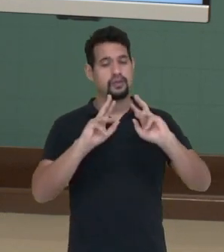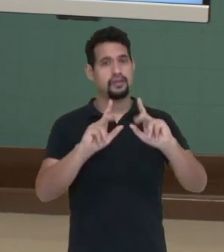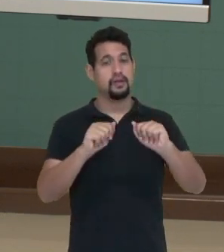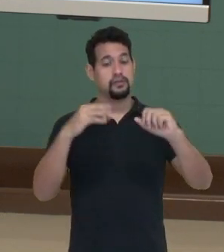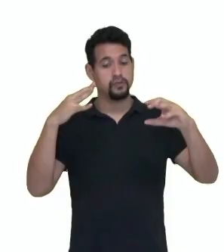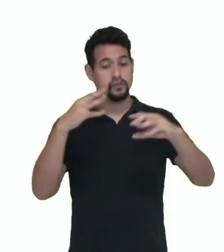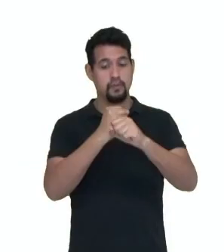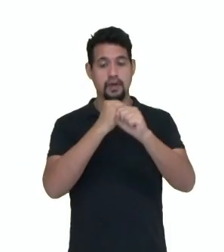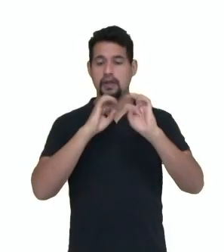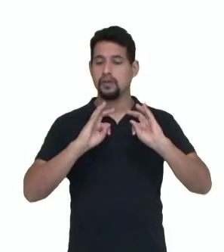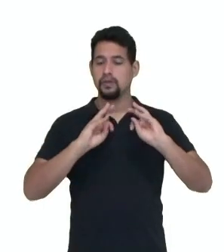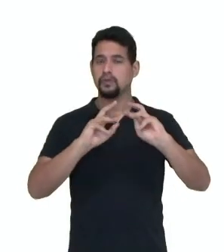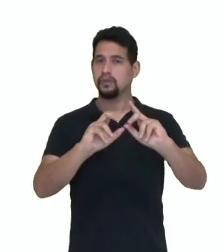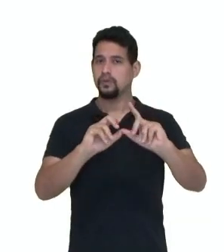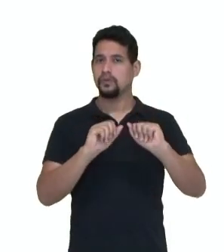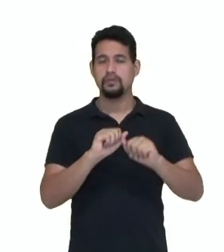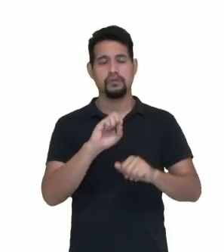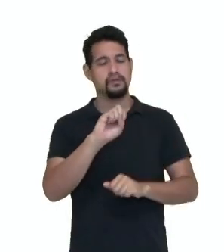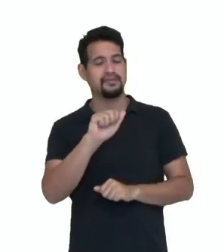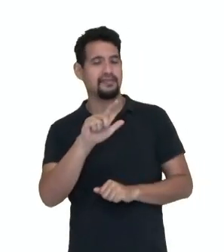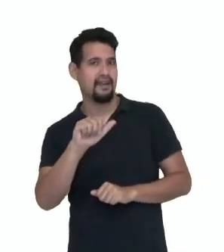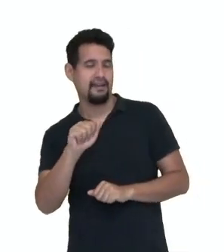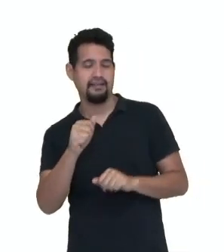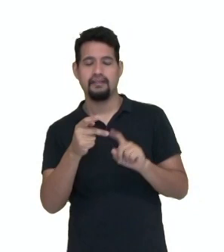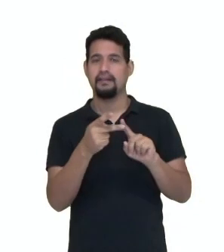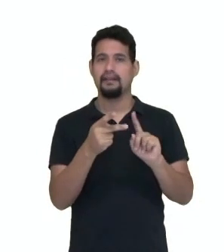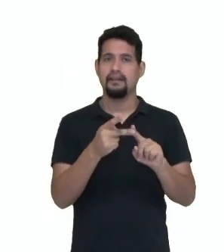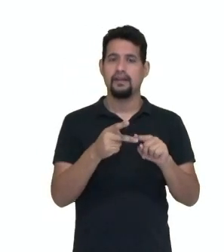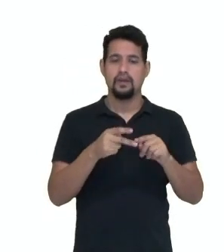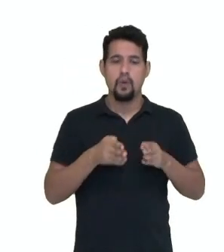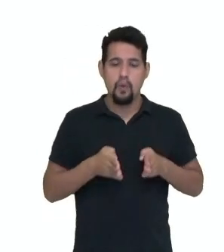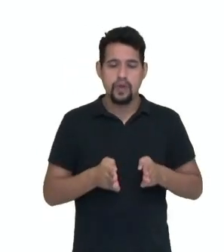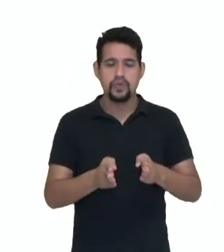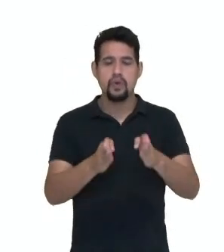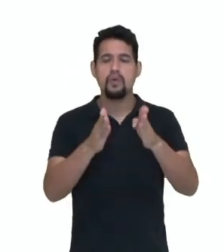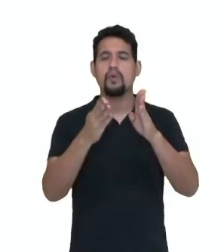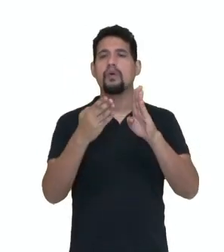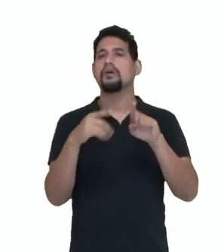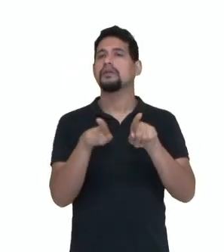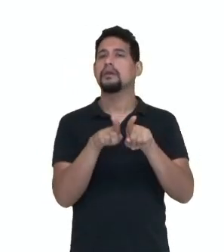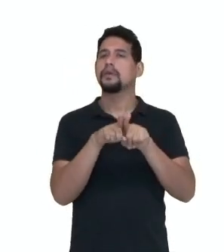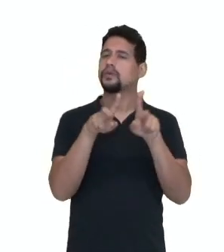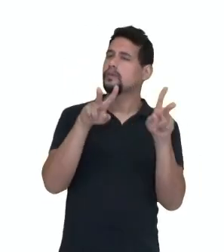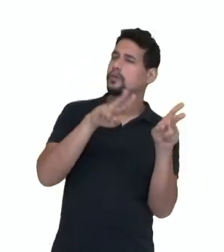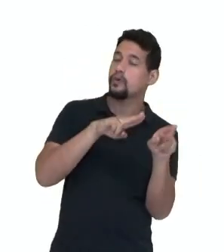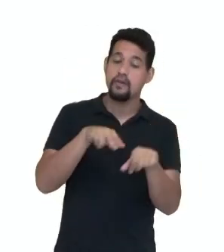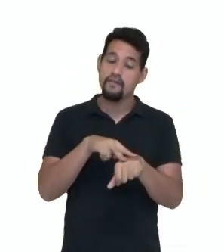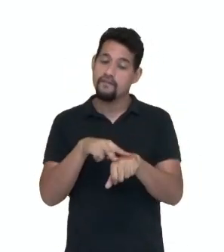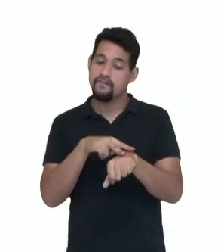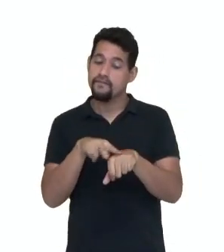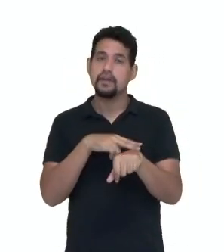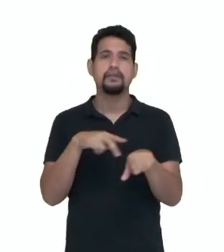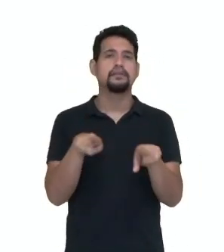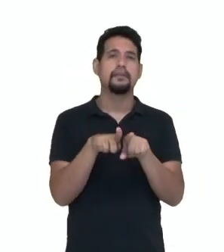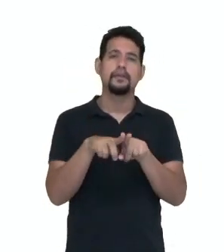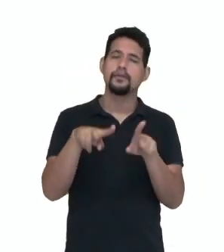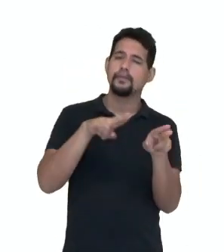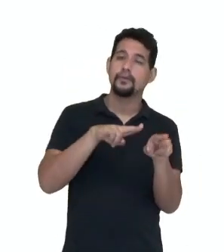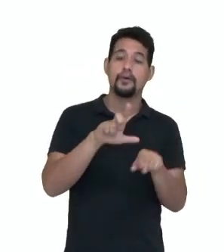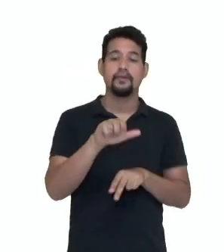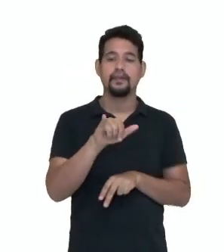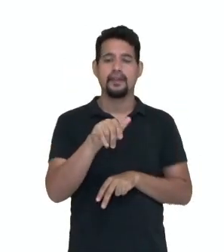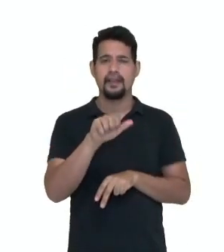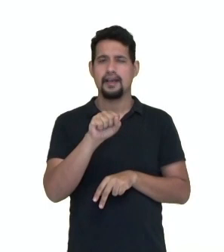somar tudo. A área da sala, mais a área do corredor, mais do dormitório verde e mais do dormitório